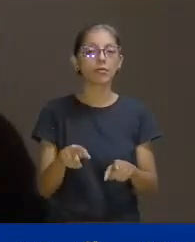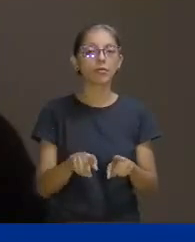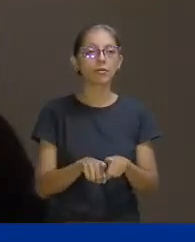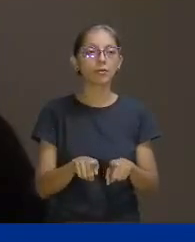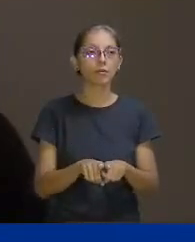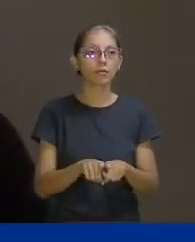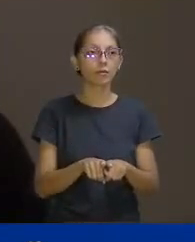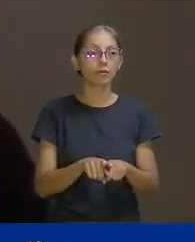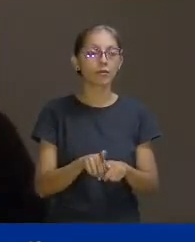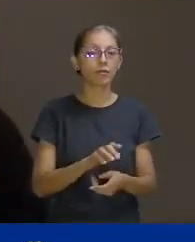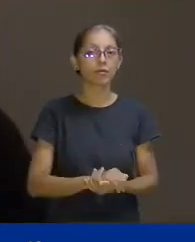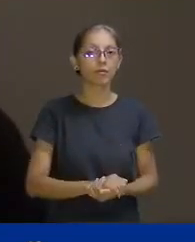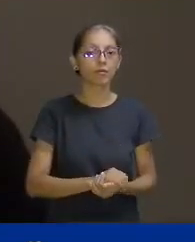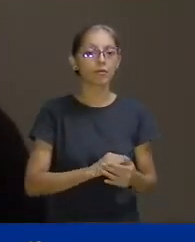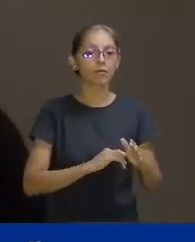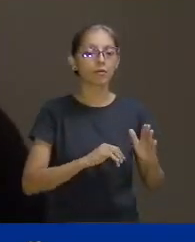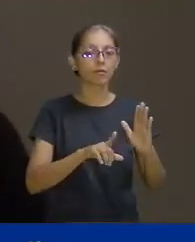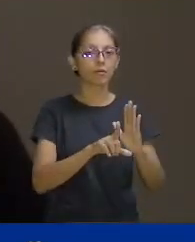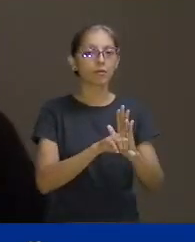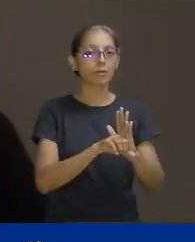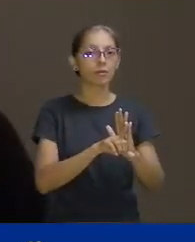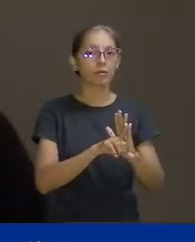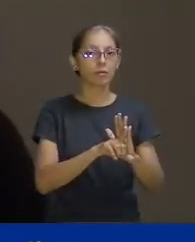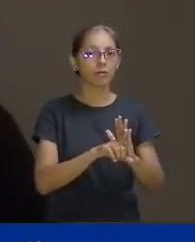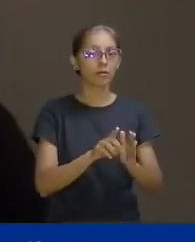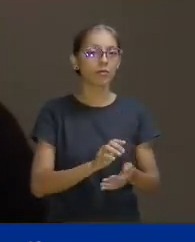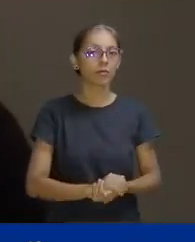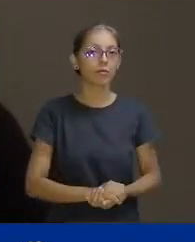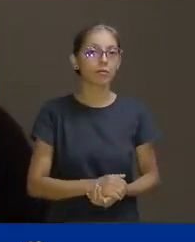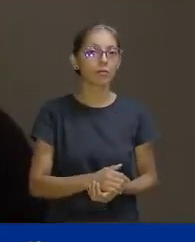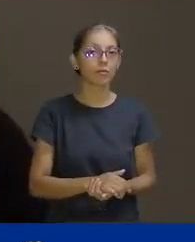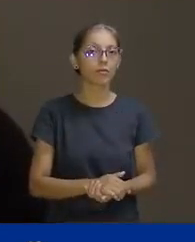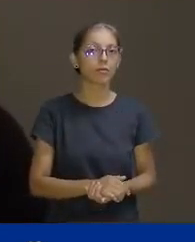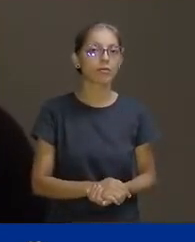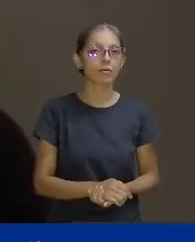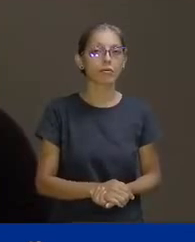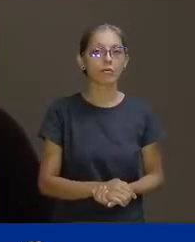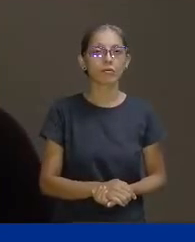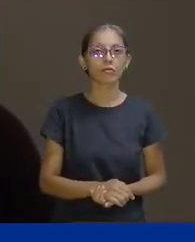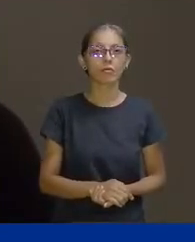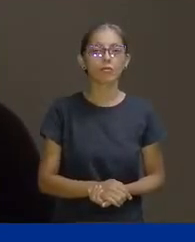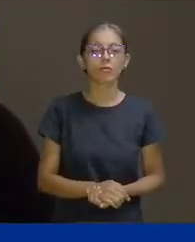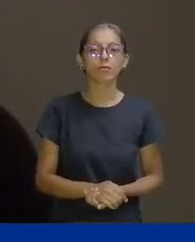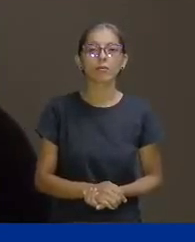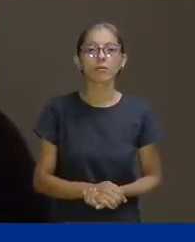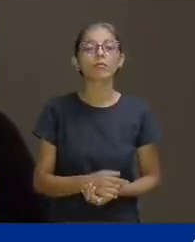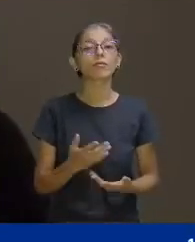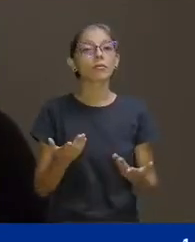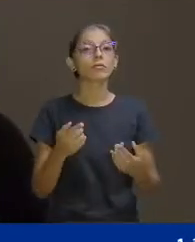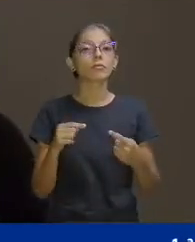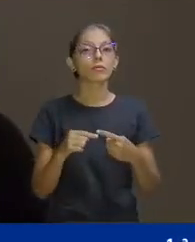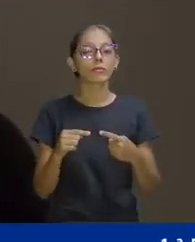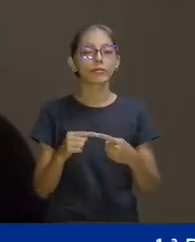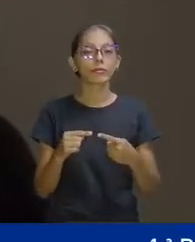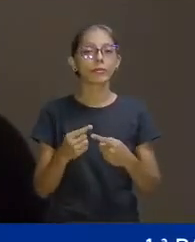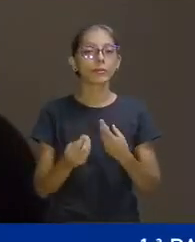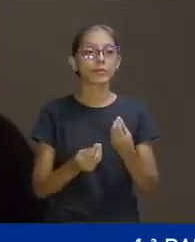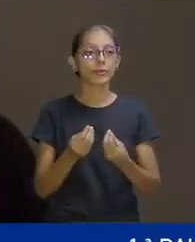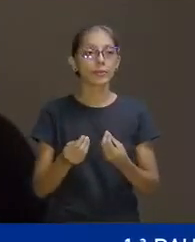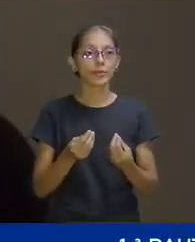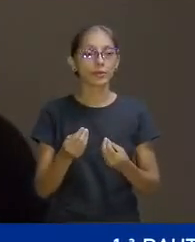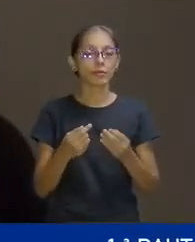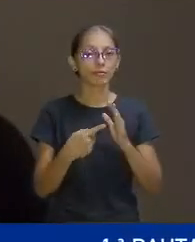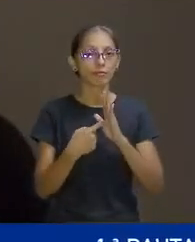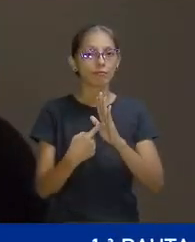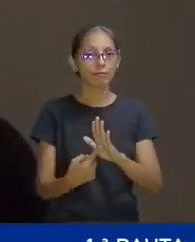resolução 23.607, que foi editada pelo TSE no exercício da sua função normativa, bem como demonstração